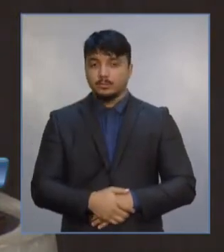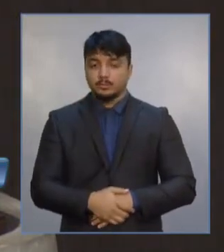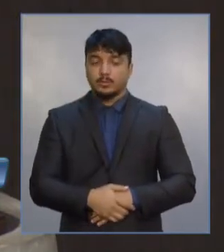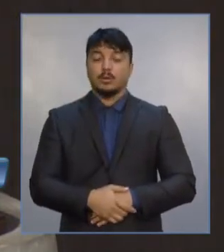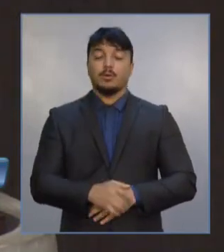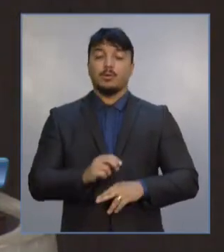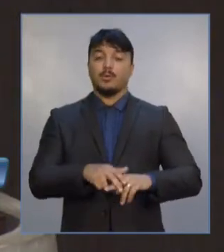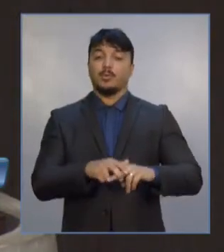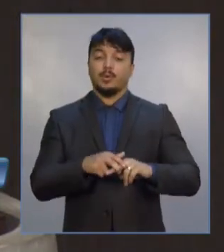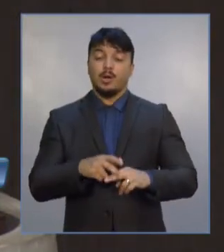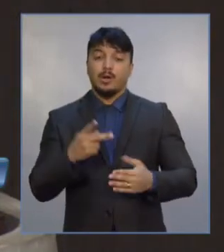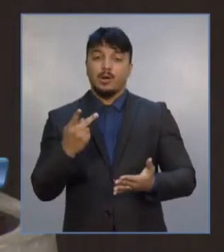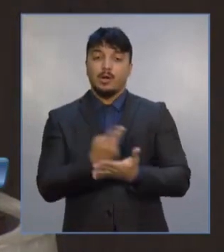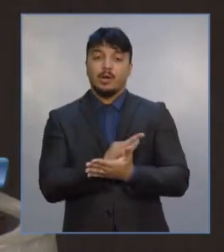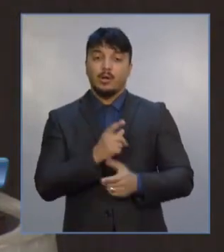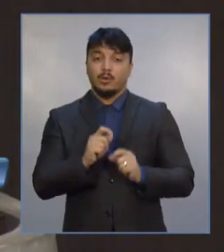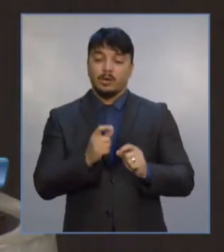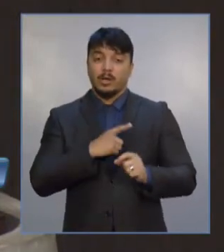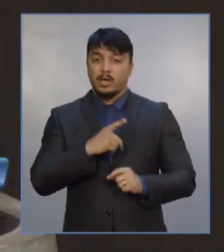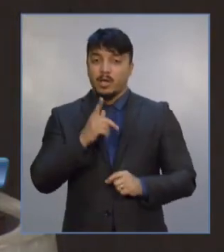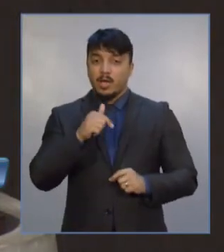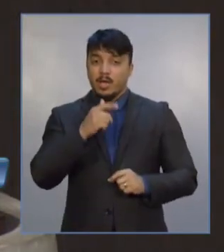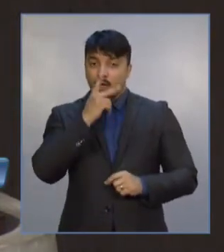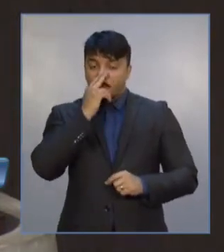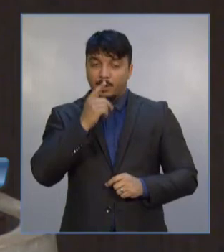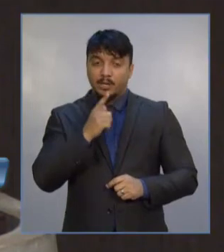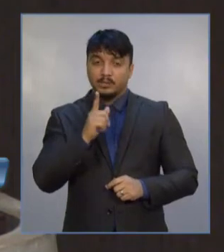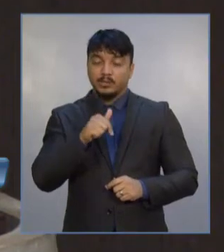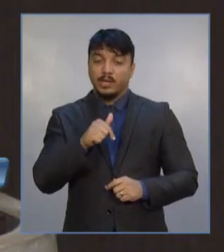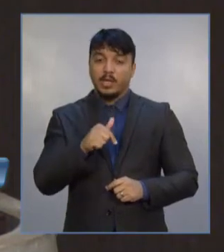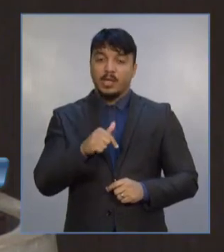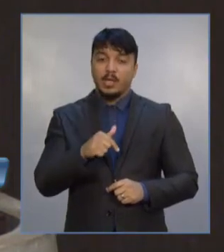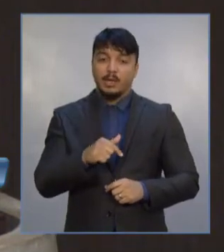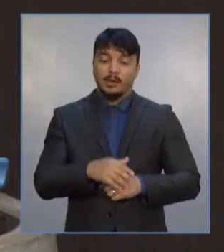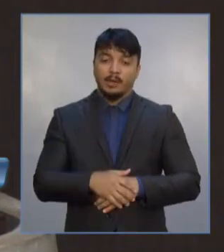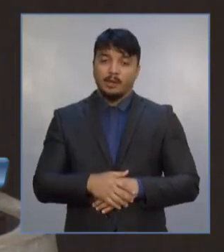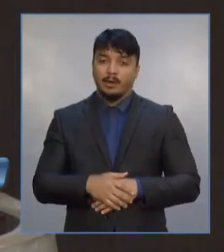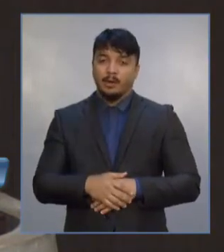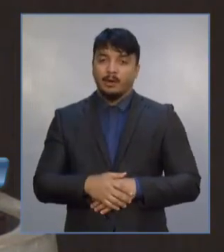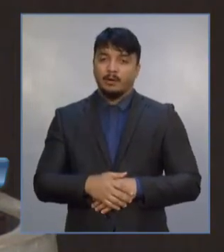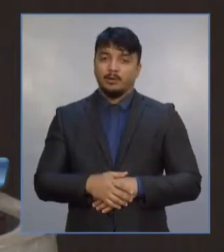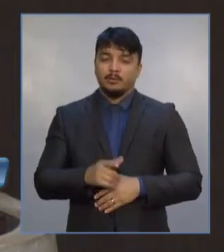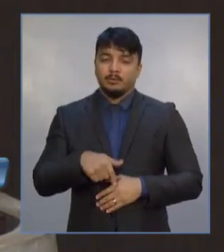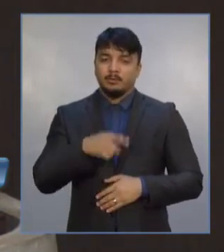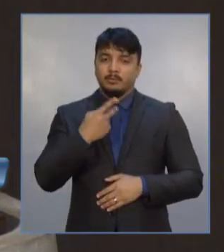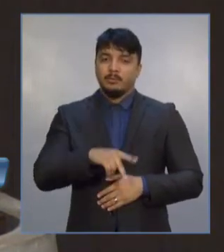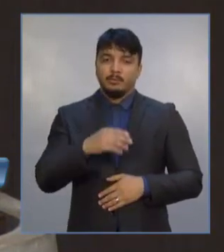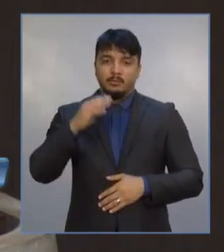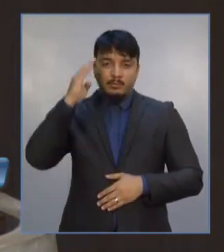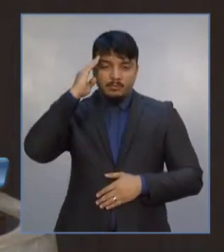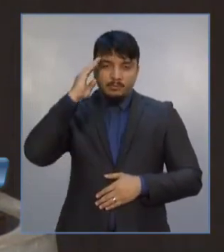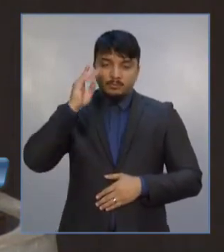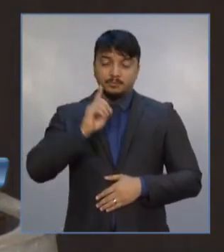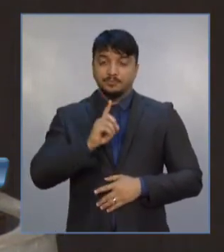E isso mordeu os calcanhares do tio Sam.